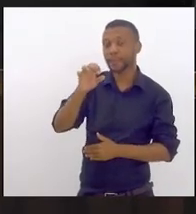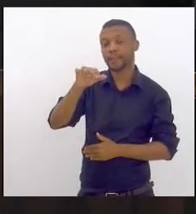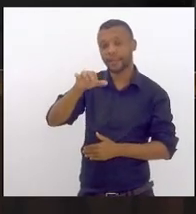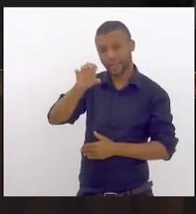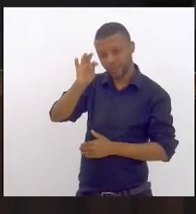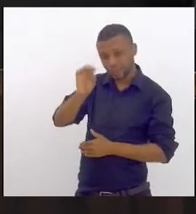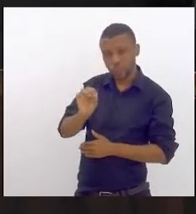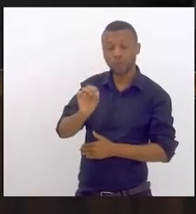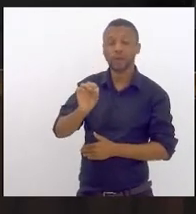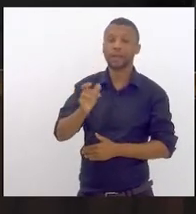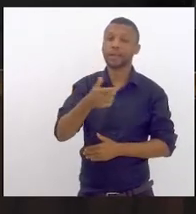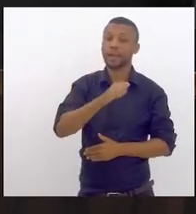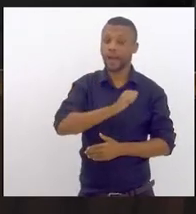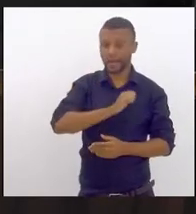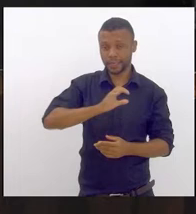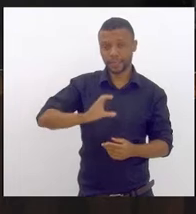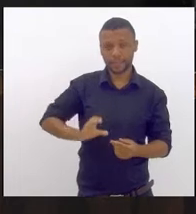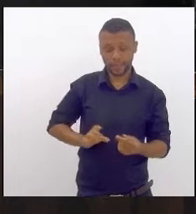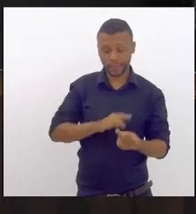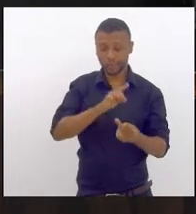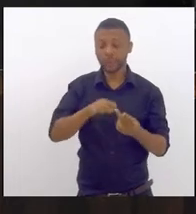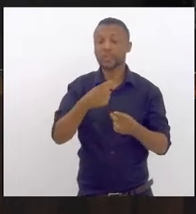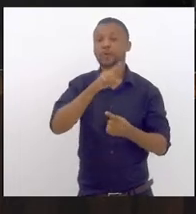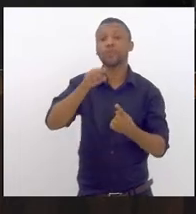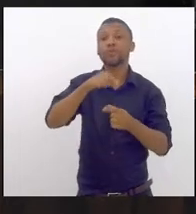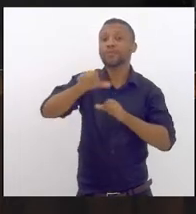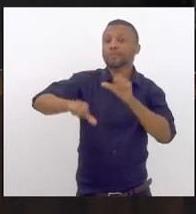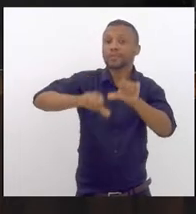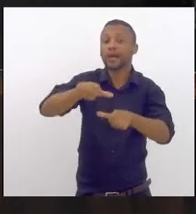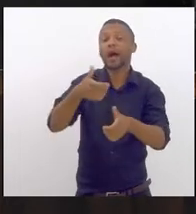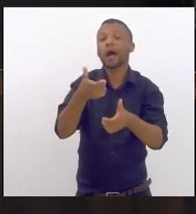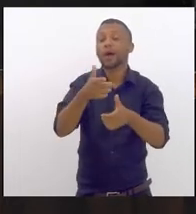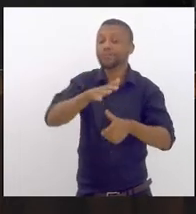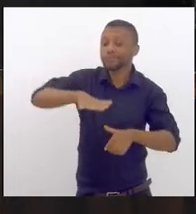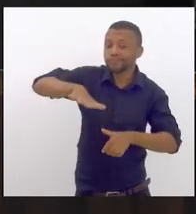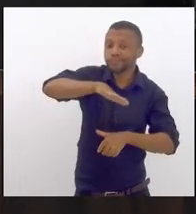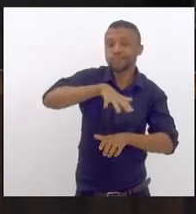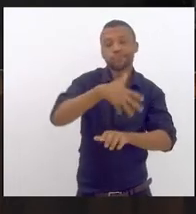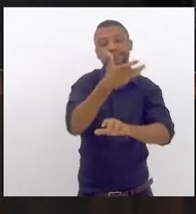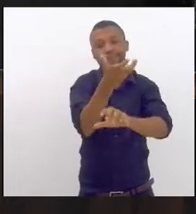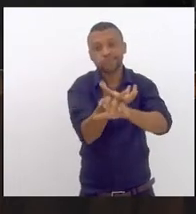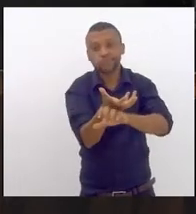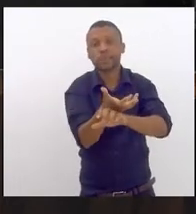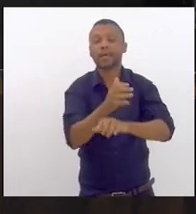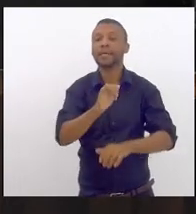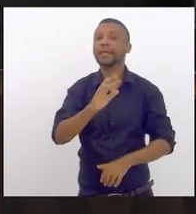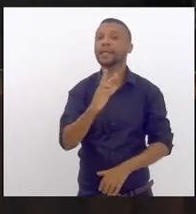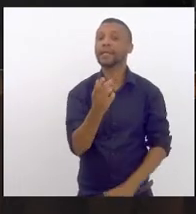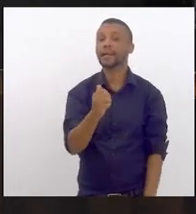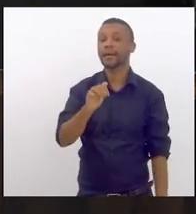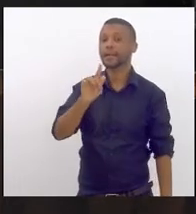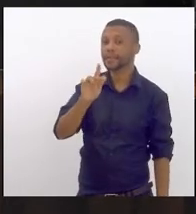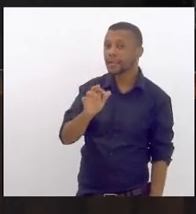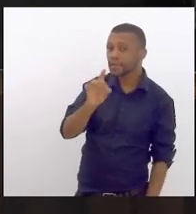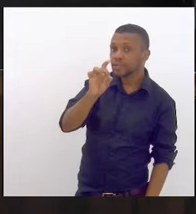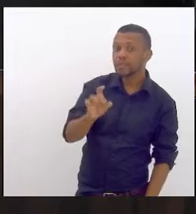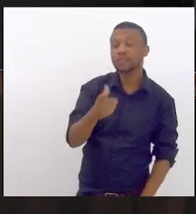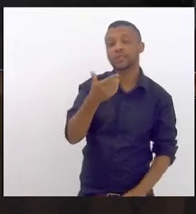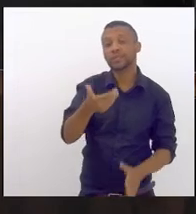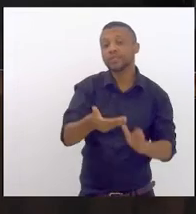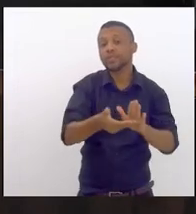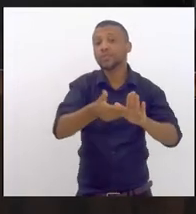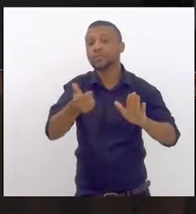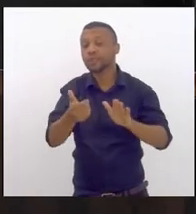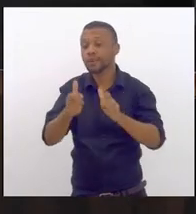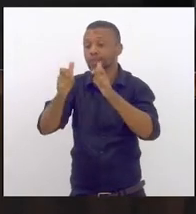Parque Estadual da Ilha Grande, Peixe, na região da Vila do Abrão. Pendente de parecer das Comissões de Constituição e Justiça, de Defesa